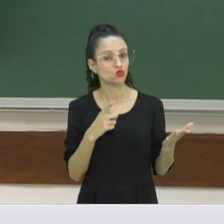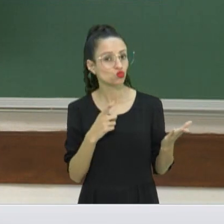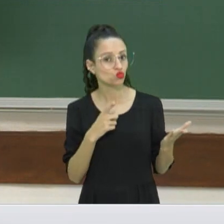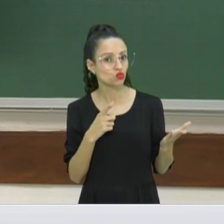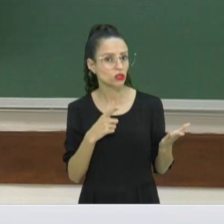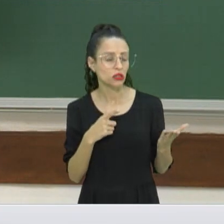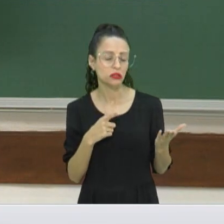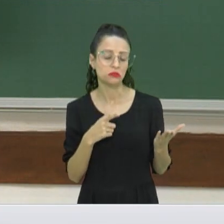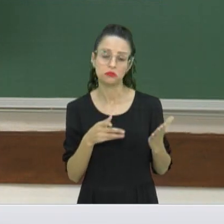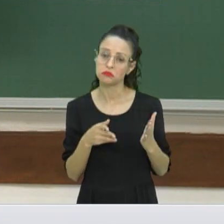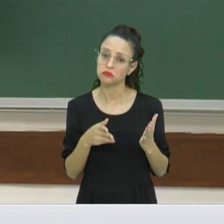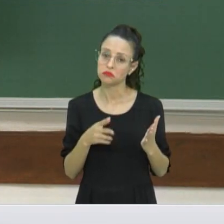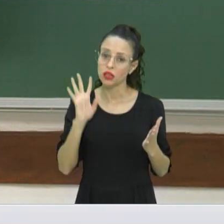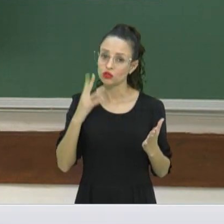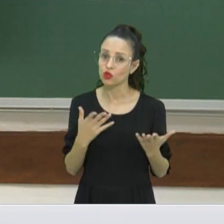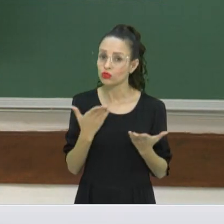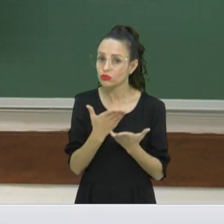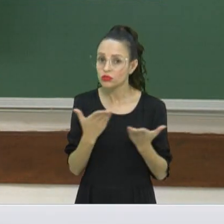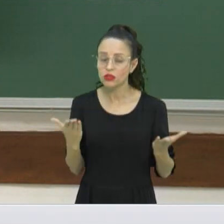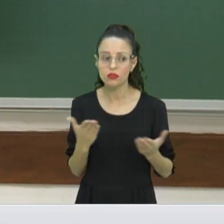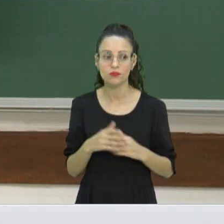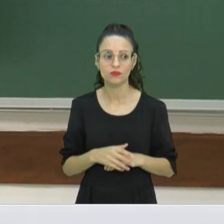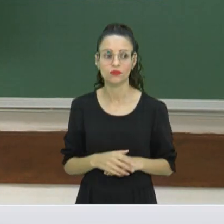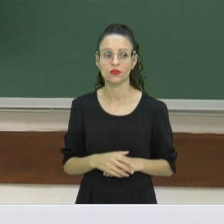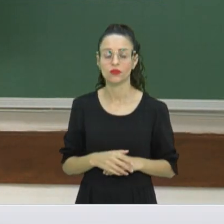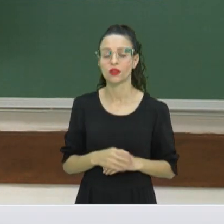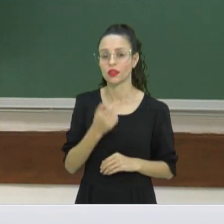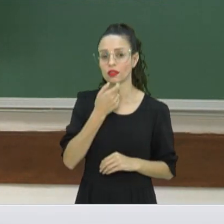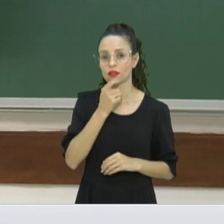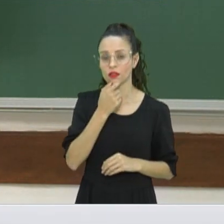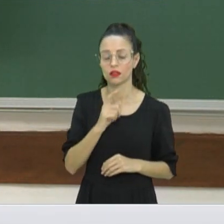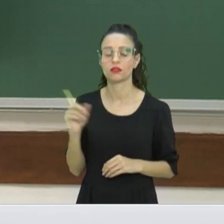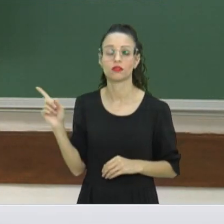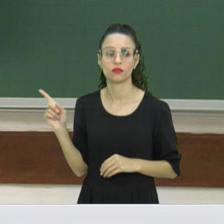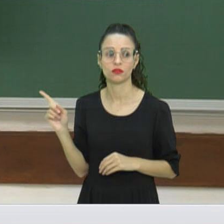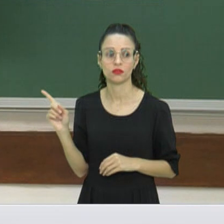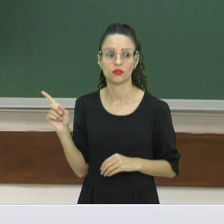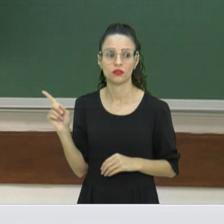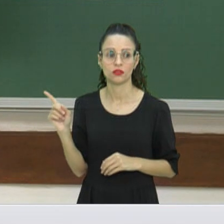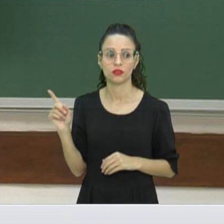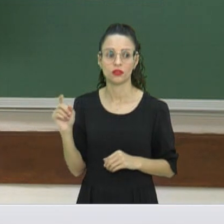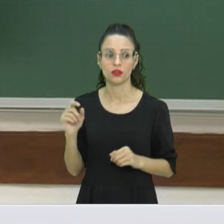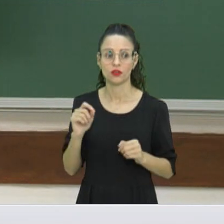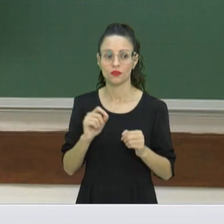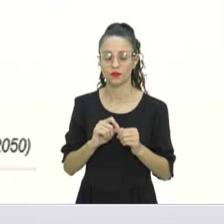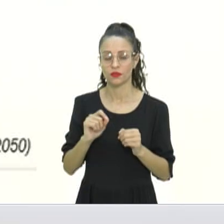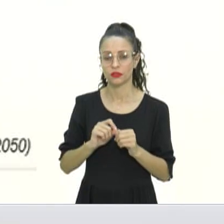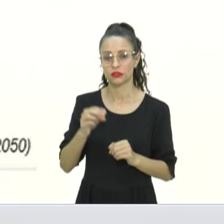deve ter alguma sugestão, uma solução para isso, né, pessoal? Reino Unido recicla